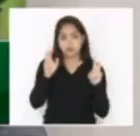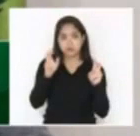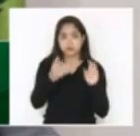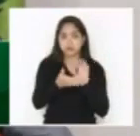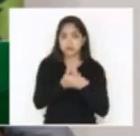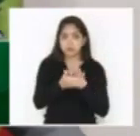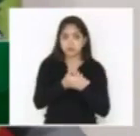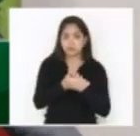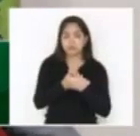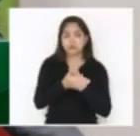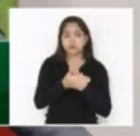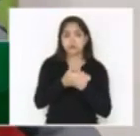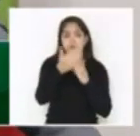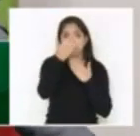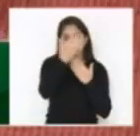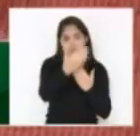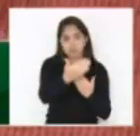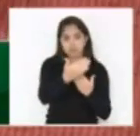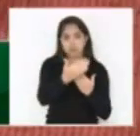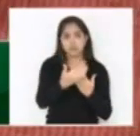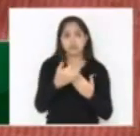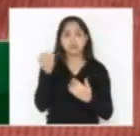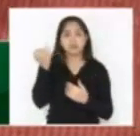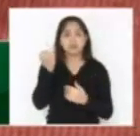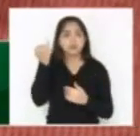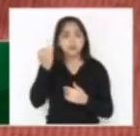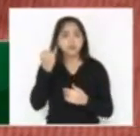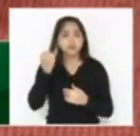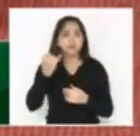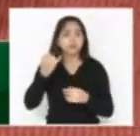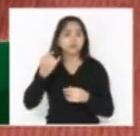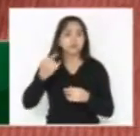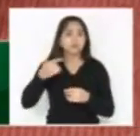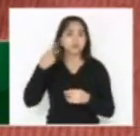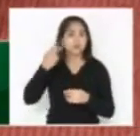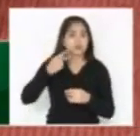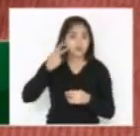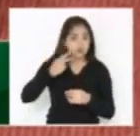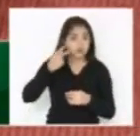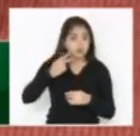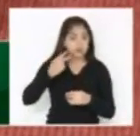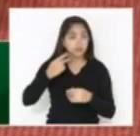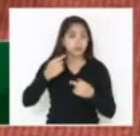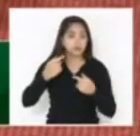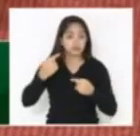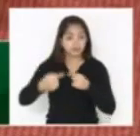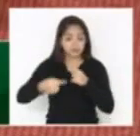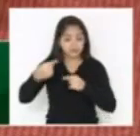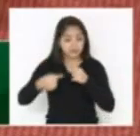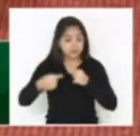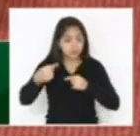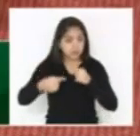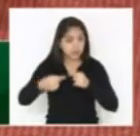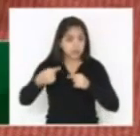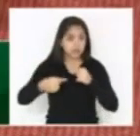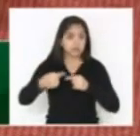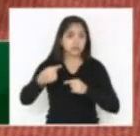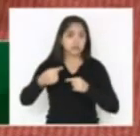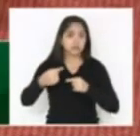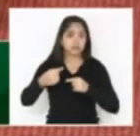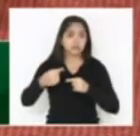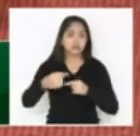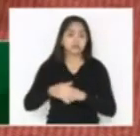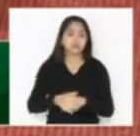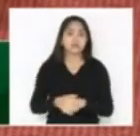deputado. Acho que é importante que o parlamento faça esse debate e, desculpa-me, enfim,